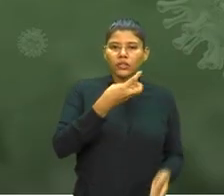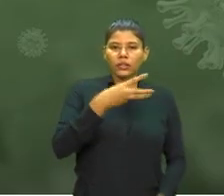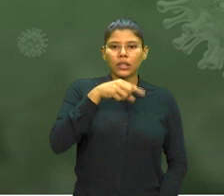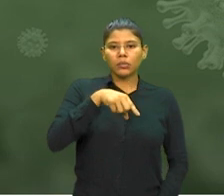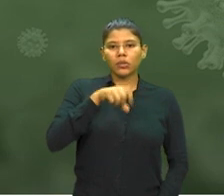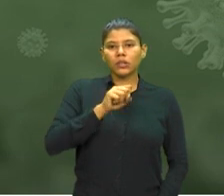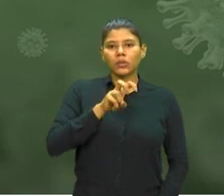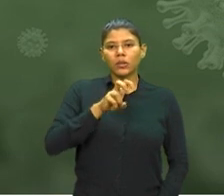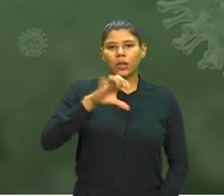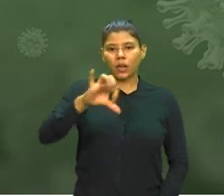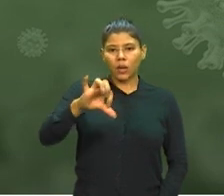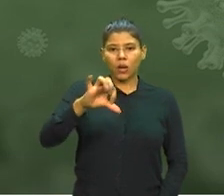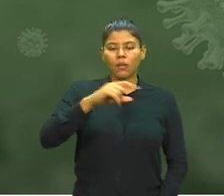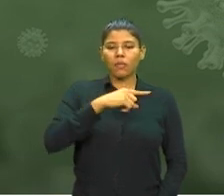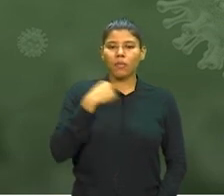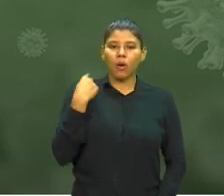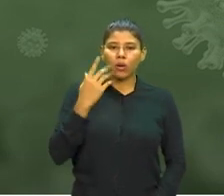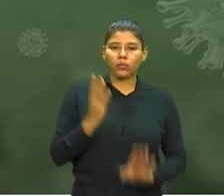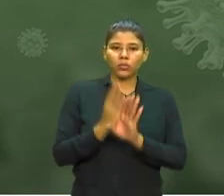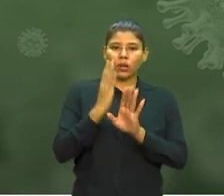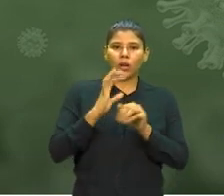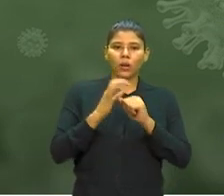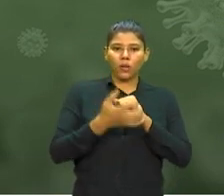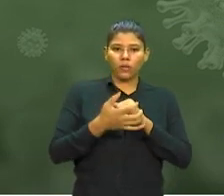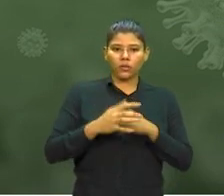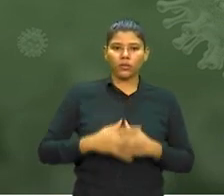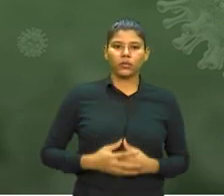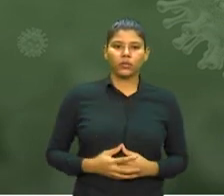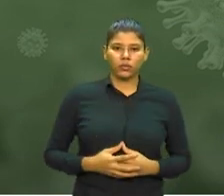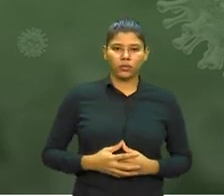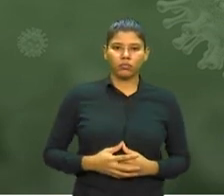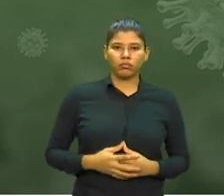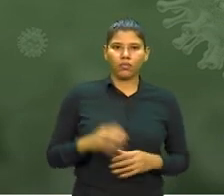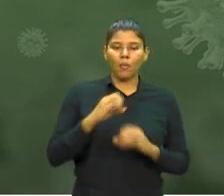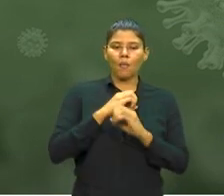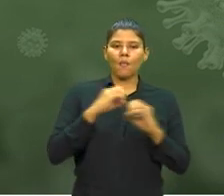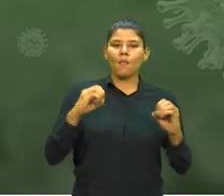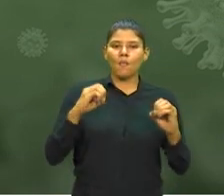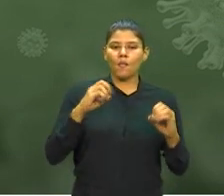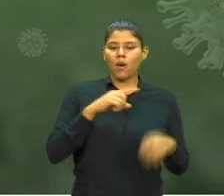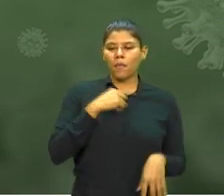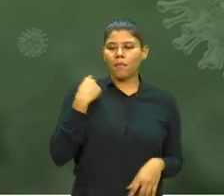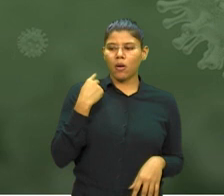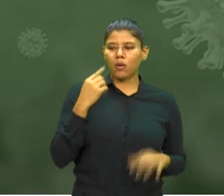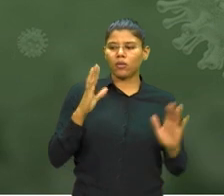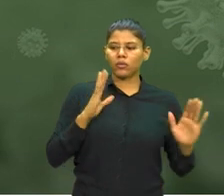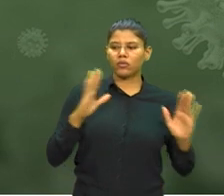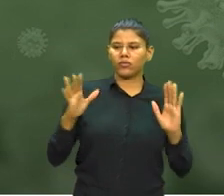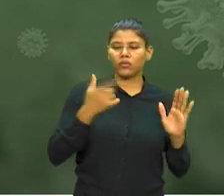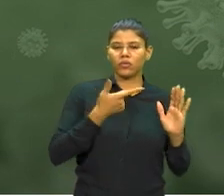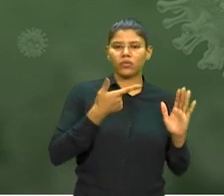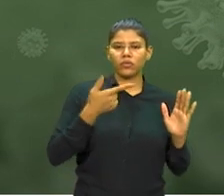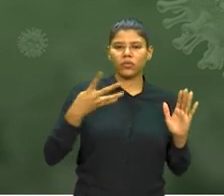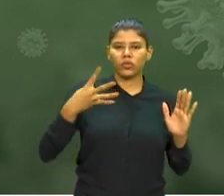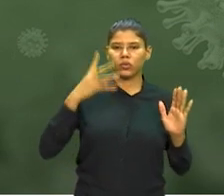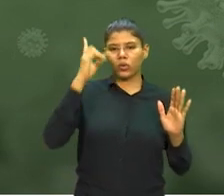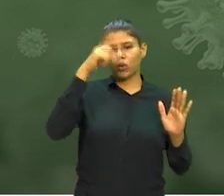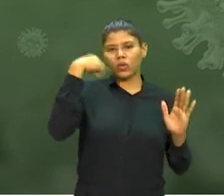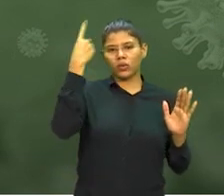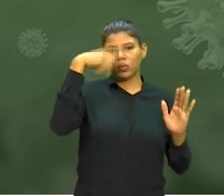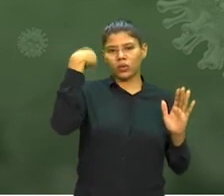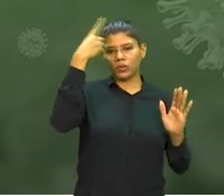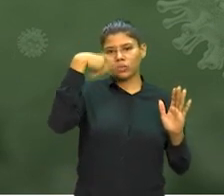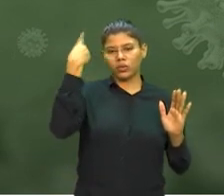23.854 óbitos por causa da doença nenhuma morte por covid-19 foi registrada pelo sistema nas